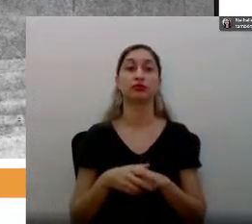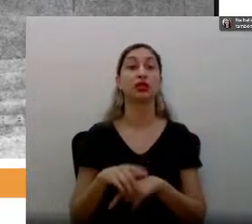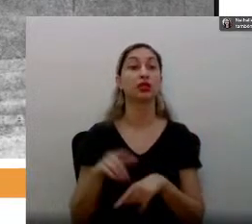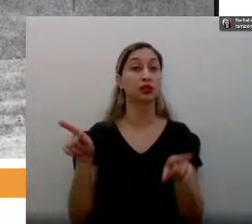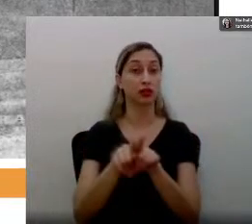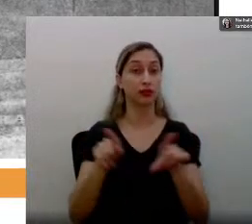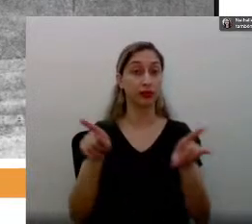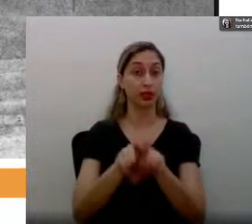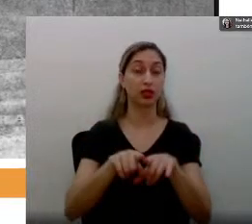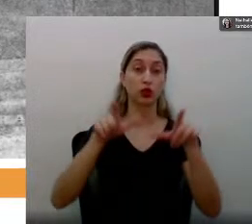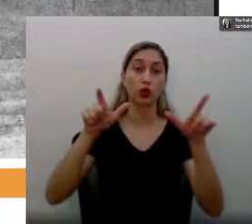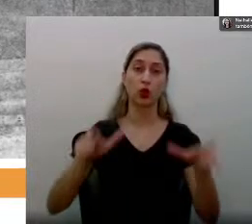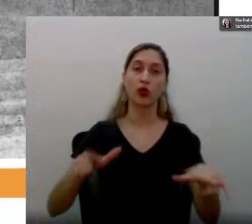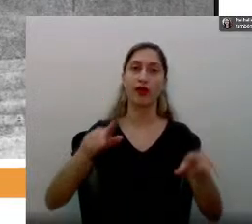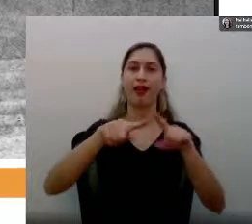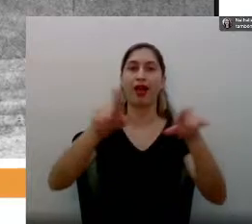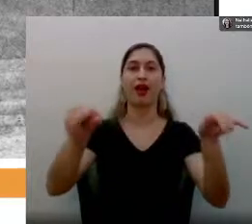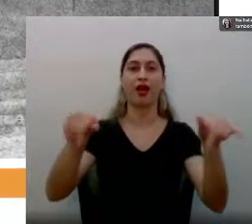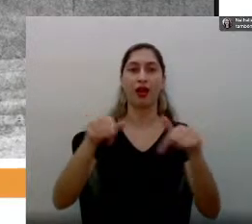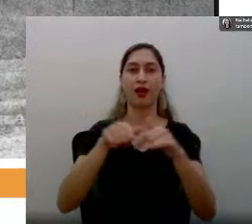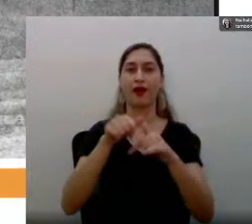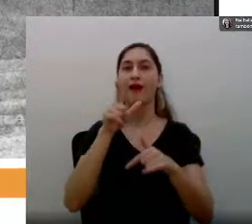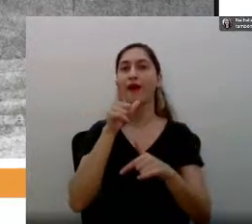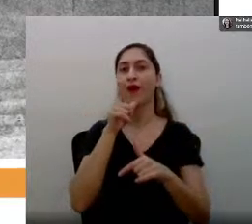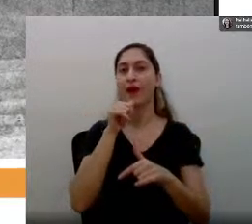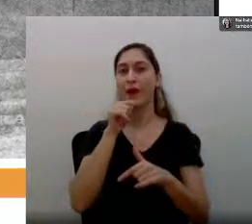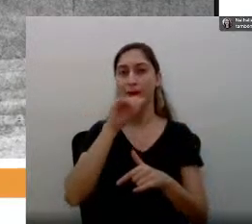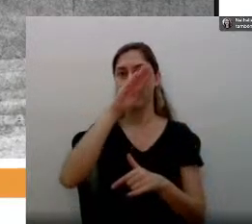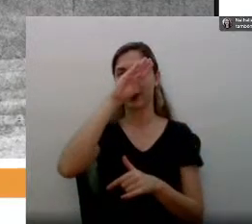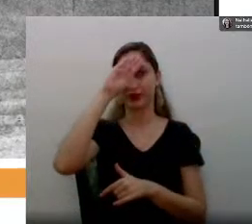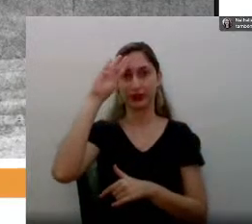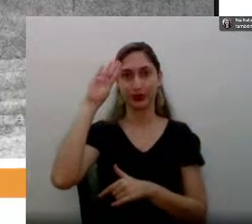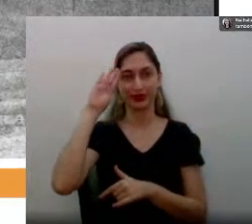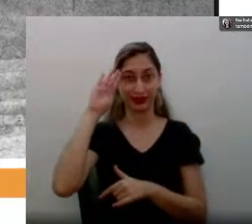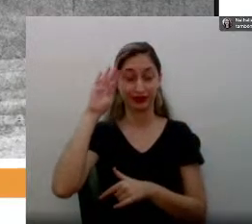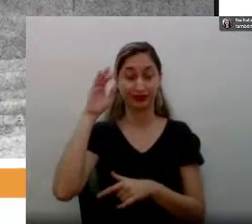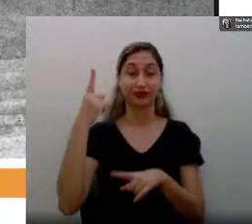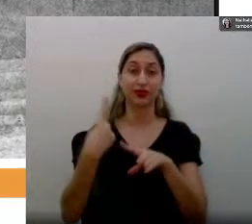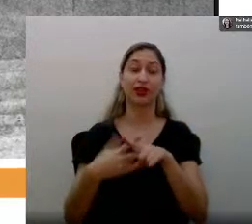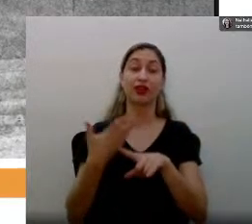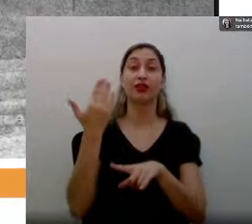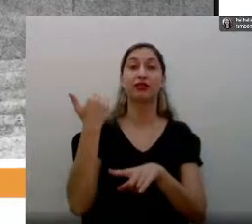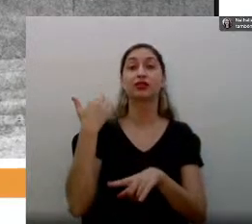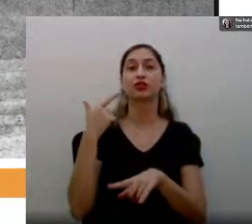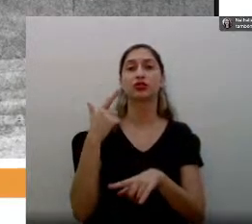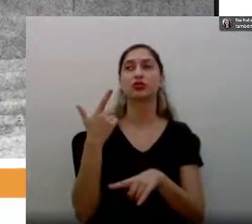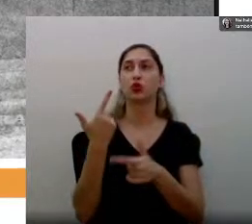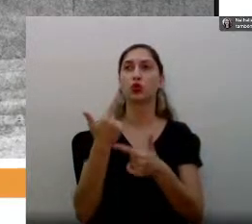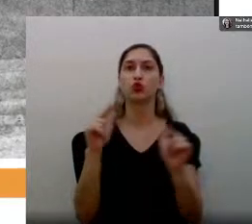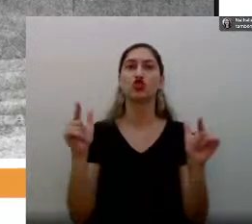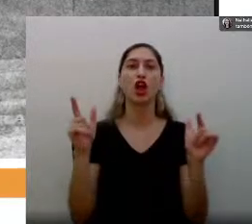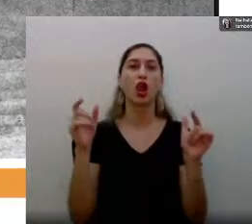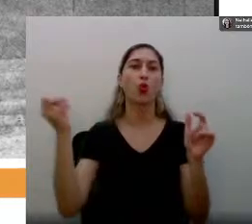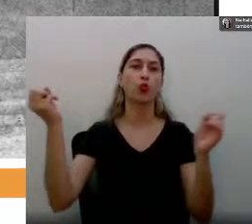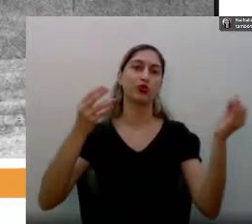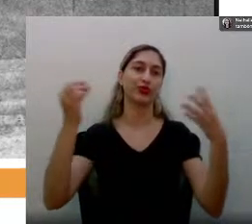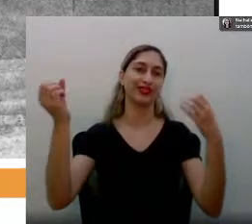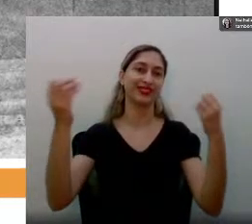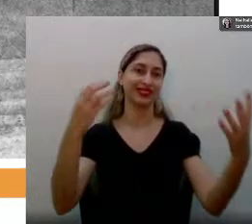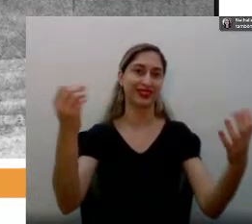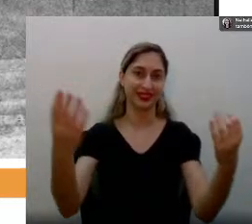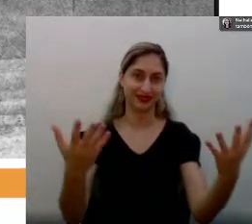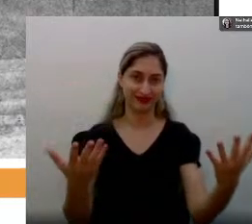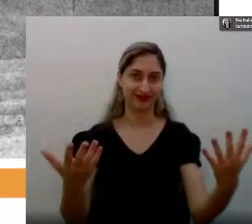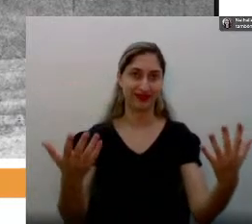da Pampulha nessa época que ela era só a represa né mas como não tinha muita luz nesse local as pessoas vinham